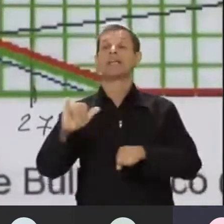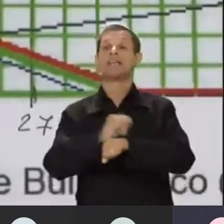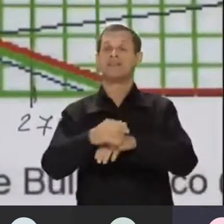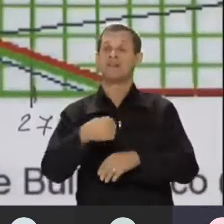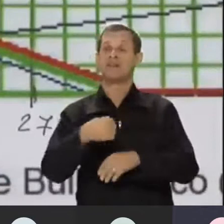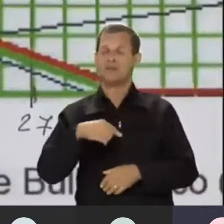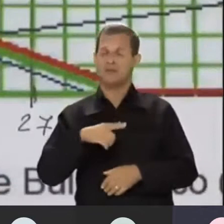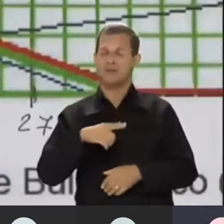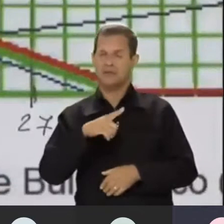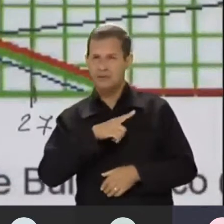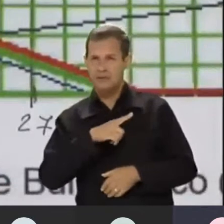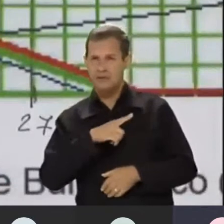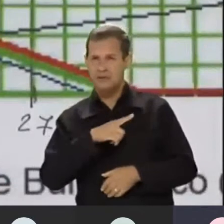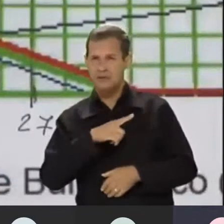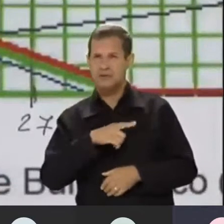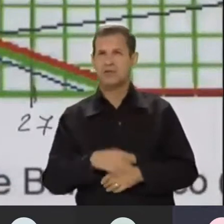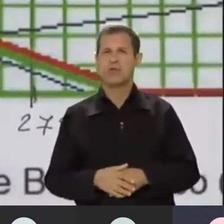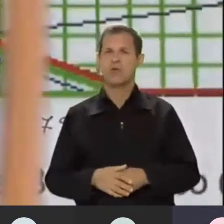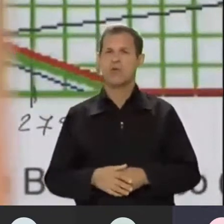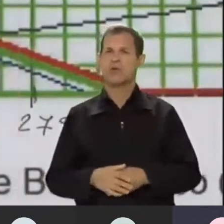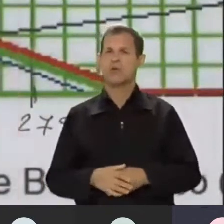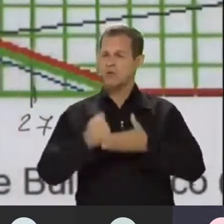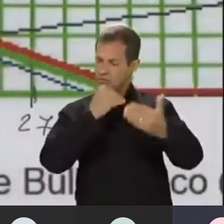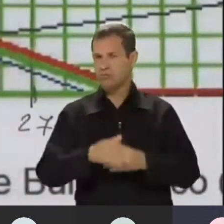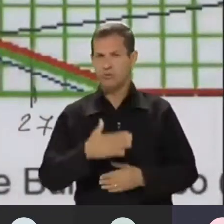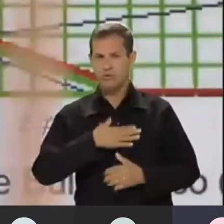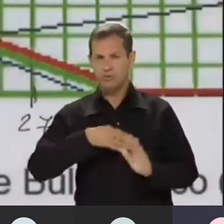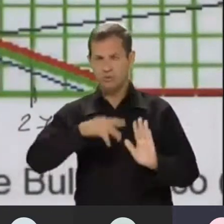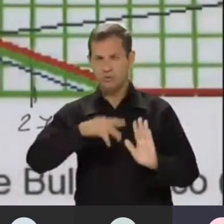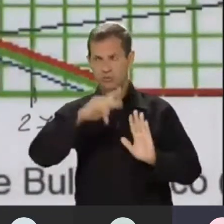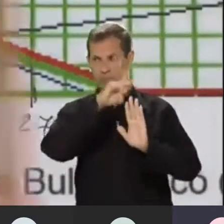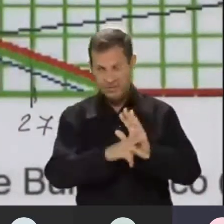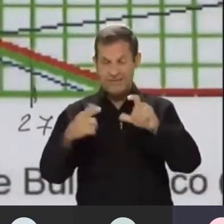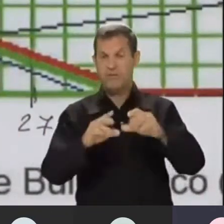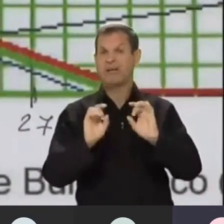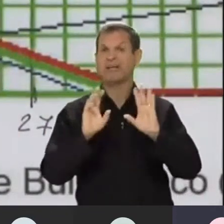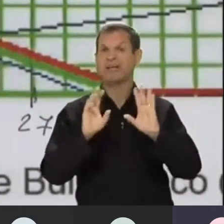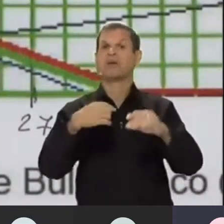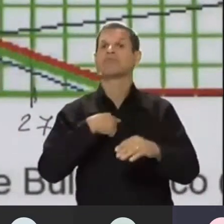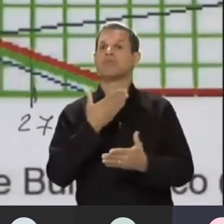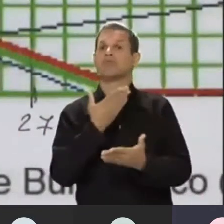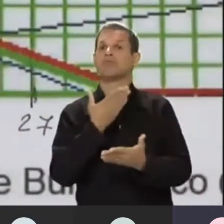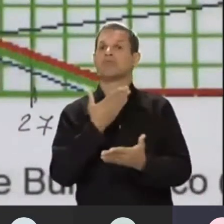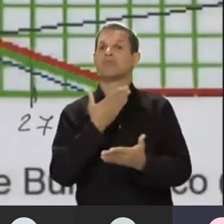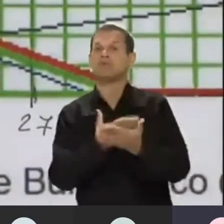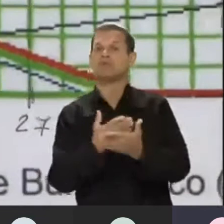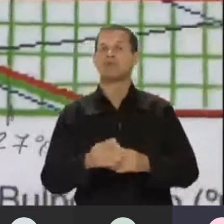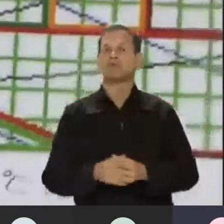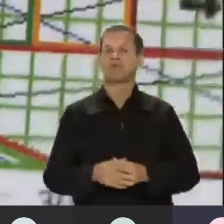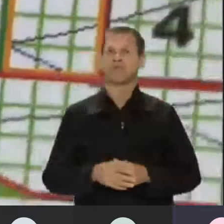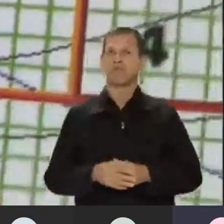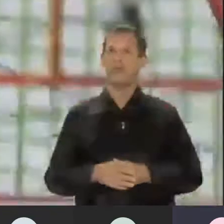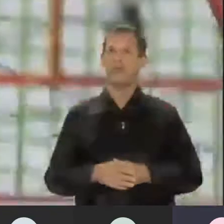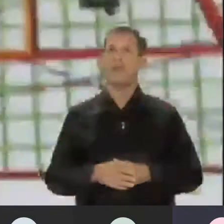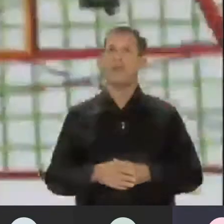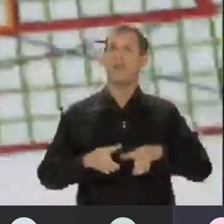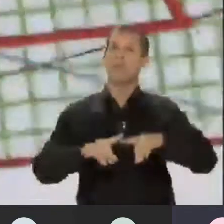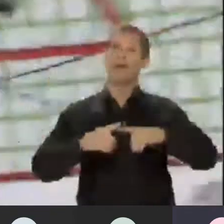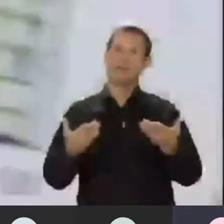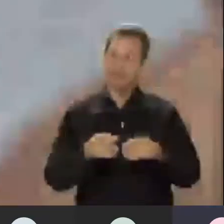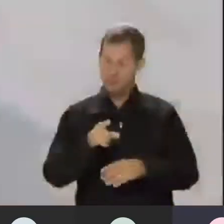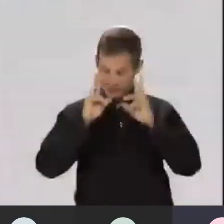ser as estratégias que eu tenho que levar em consideração para o desenvolvimento do meu projeto para esse local específico que eu estou estudando, tá? Vou passar aqui